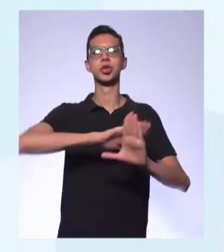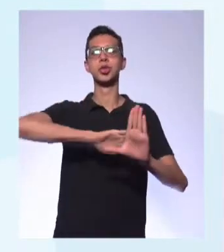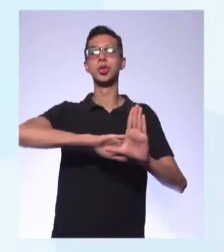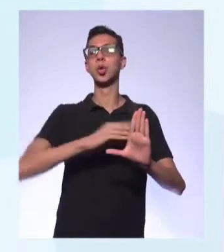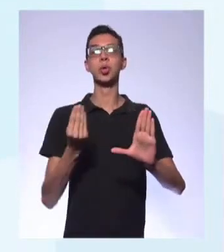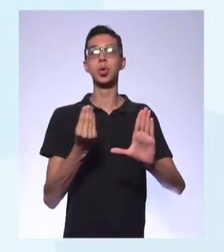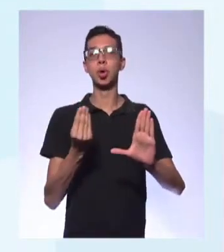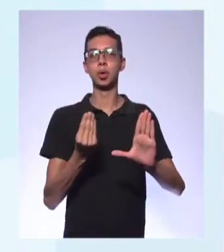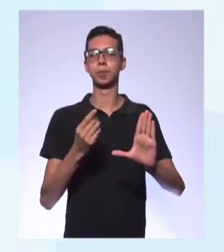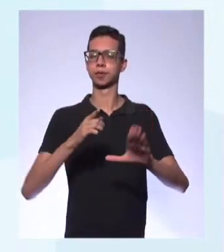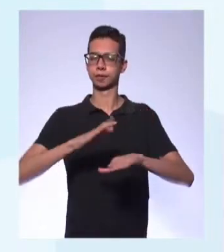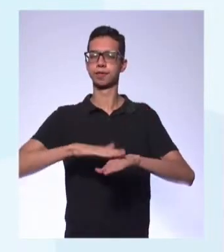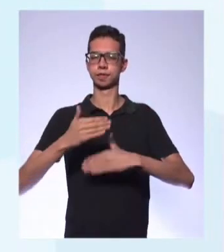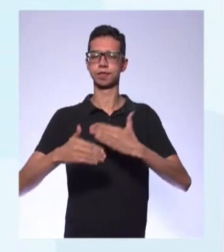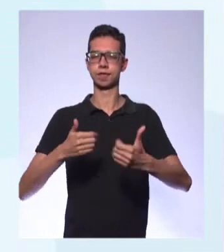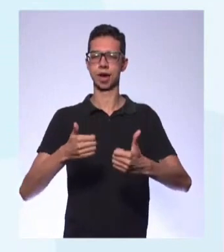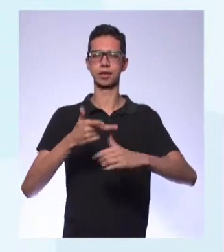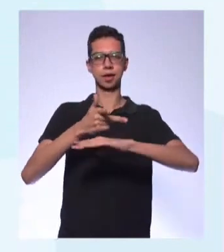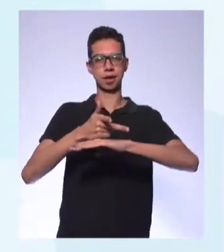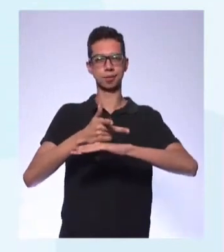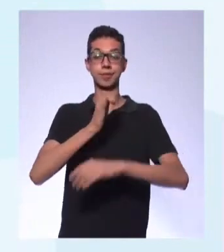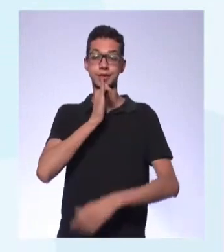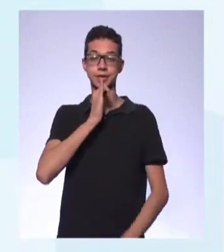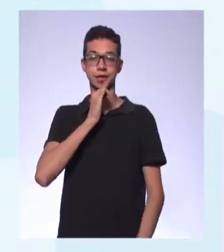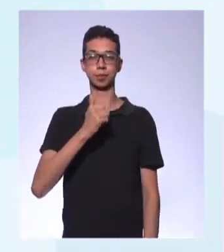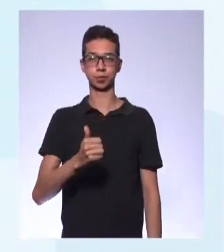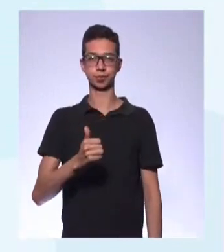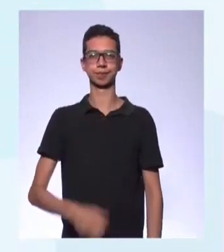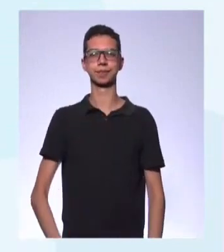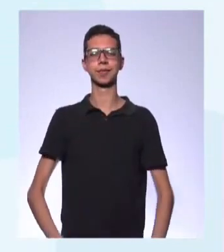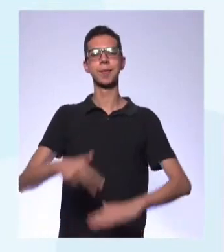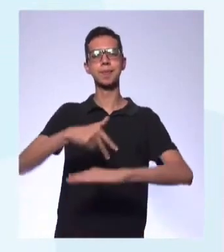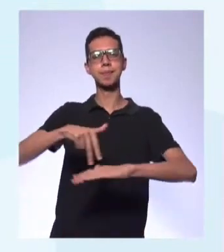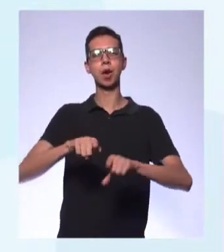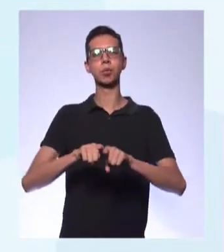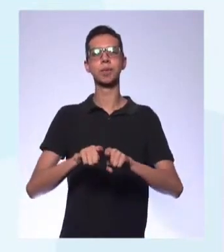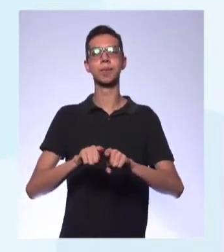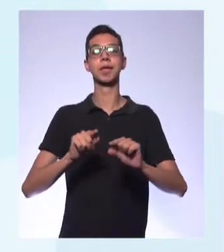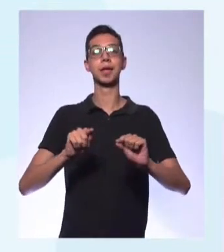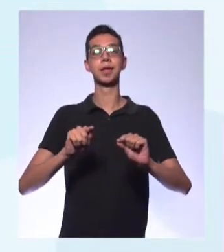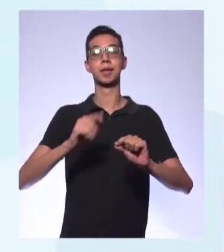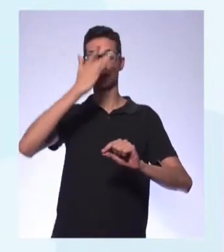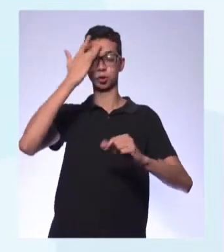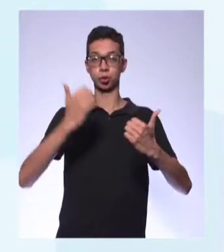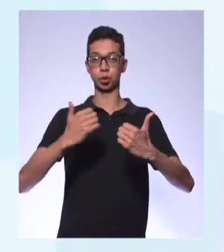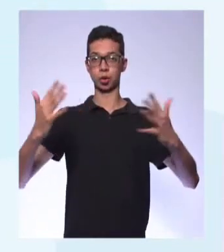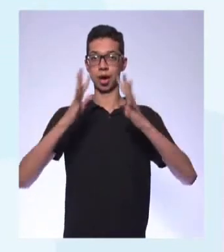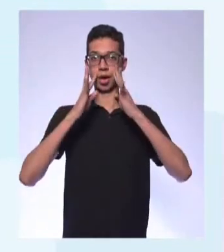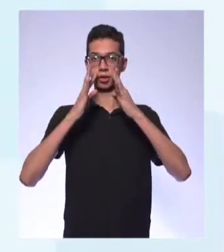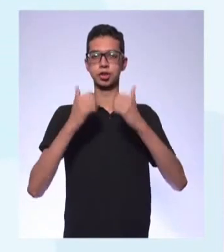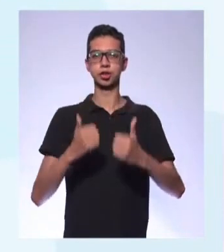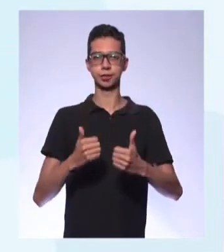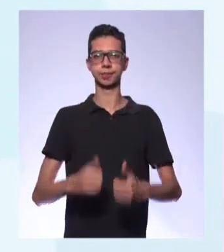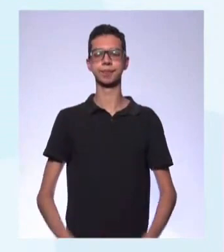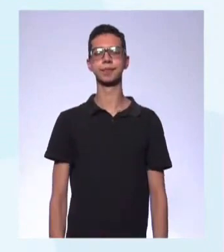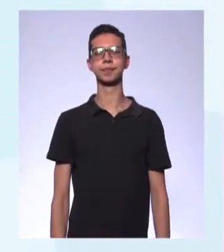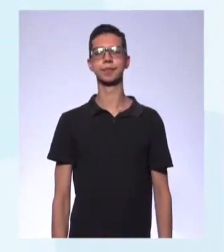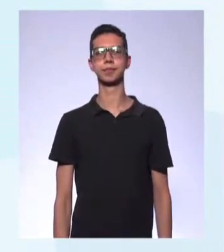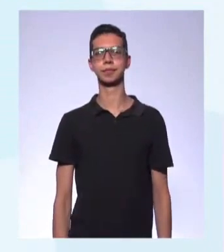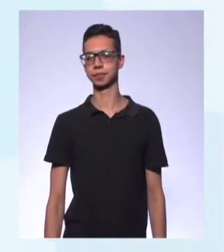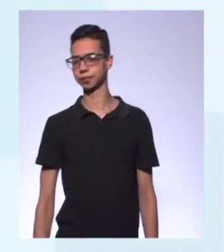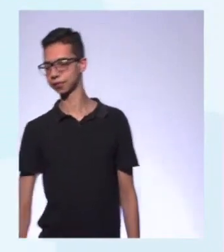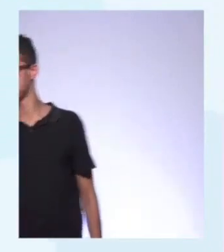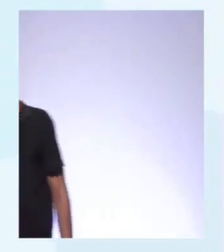dessas, né? Dessas câmeras, no caso, né, do palco, quanto para o público que vai assistir, tá bom? Então, o staff, gente, é um conjunto